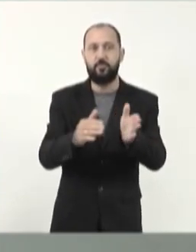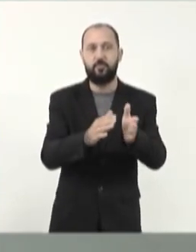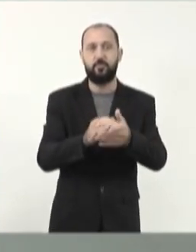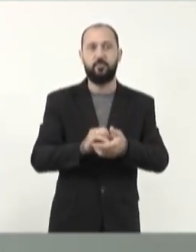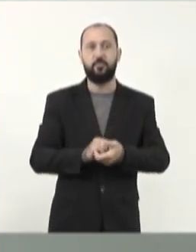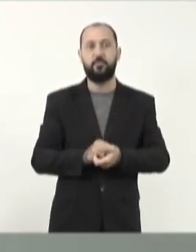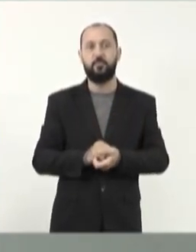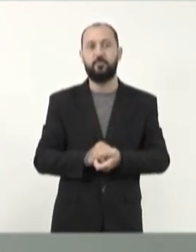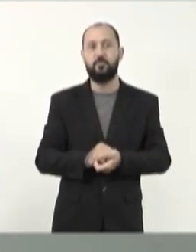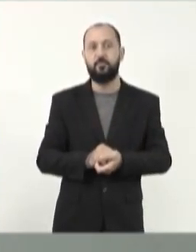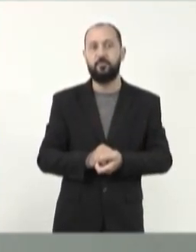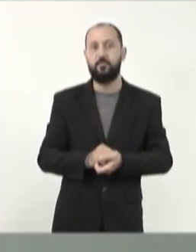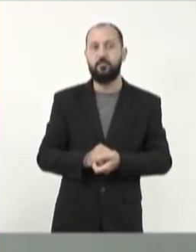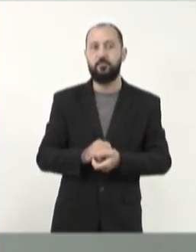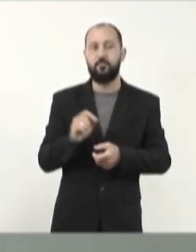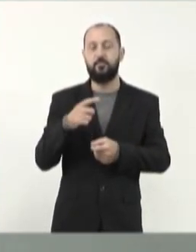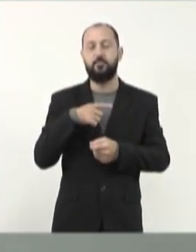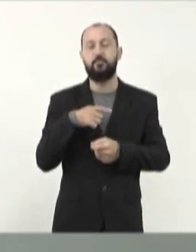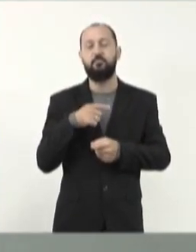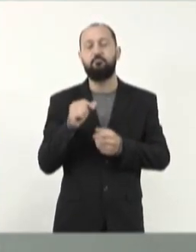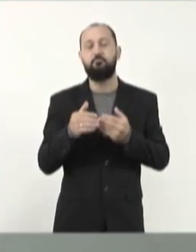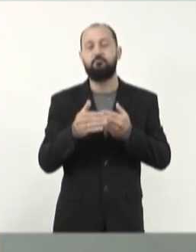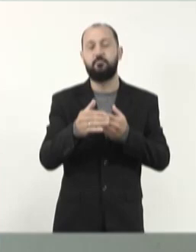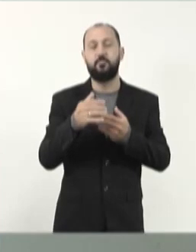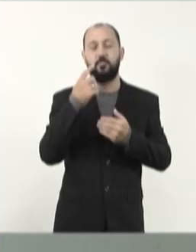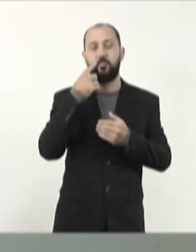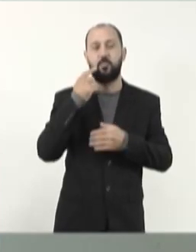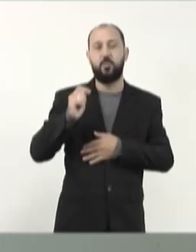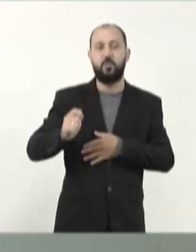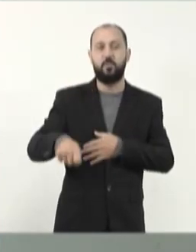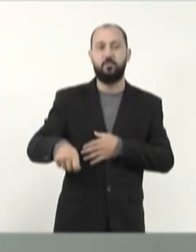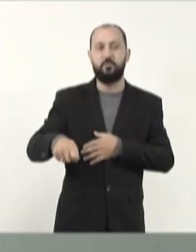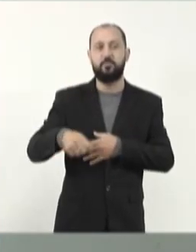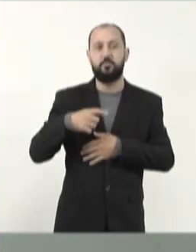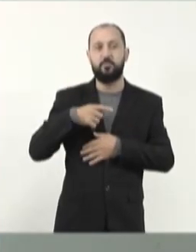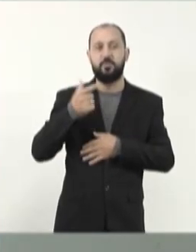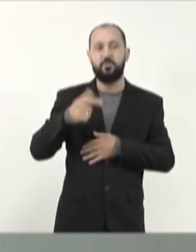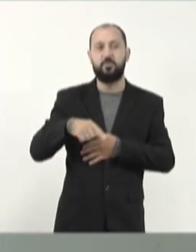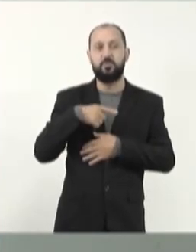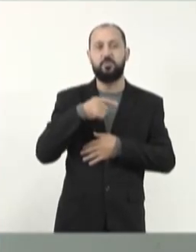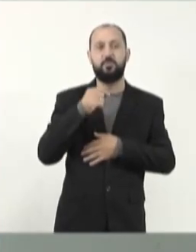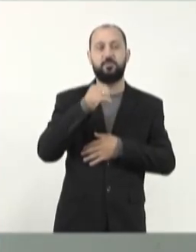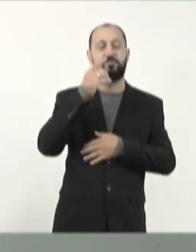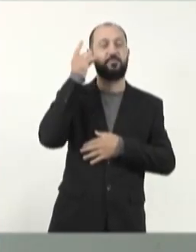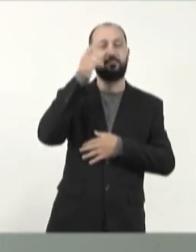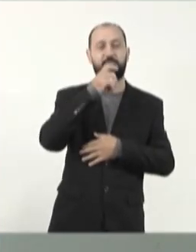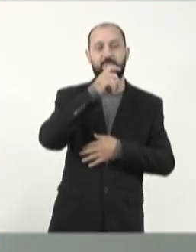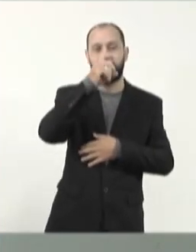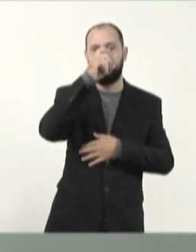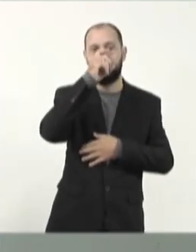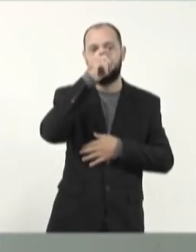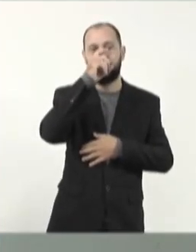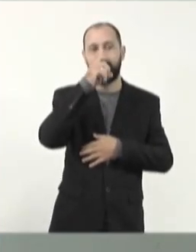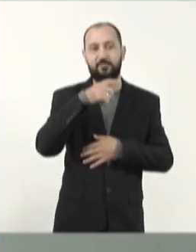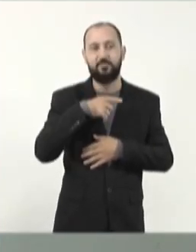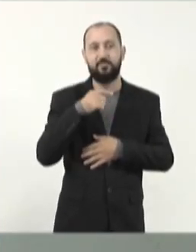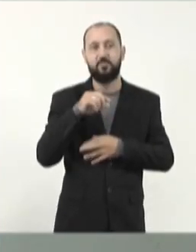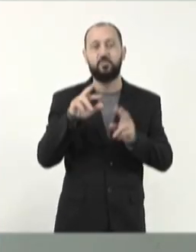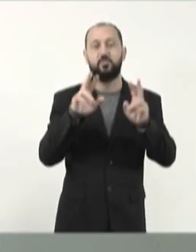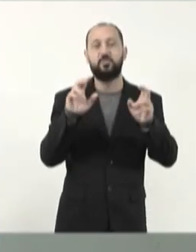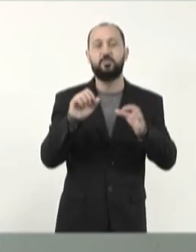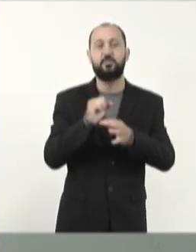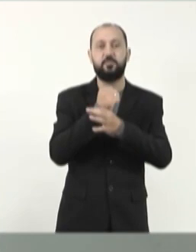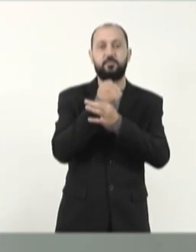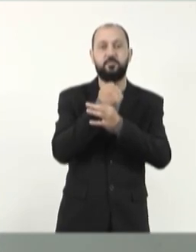Porã, mas especificamente sobre a foz do Rio Apa, lá em Porto Murtinho. Vem mais uma vez o deputado Zeca do PT falar da questão da segurança,